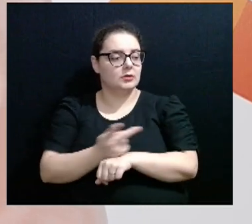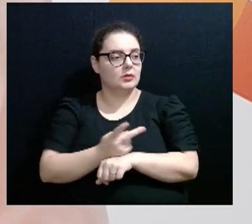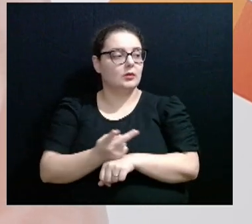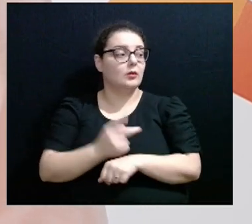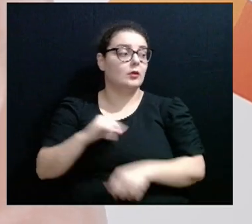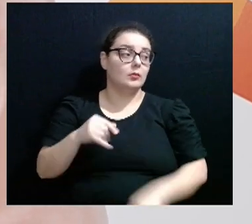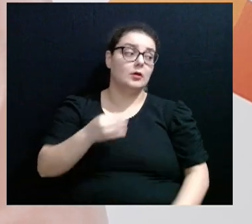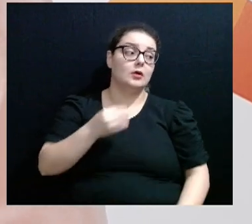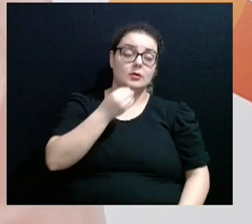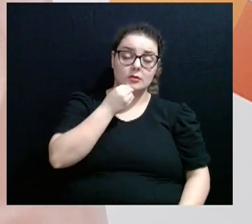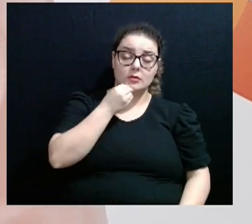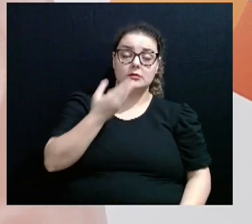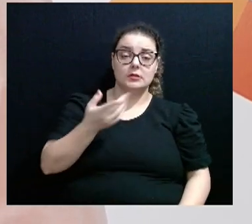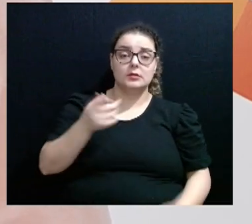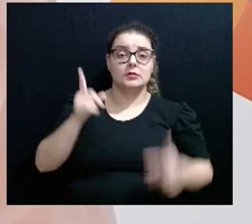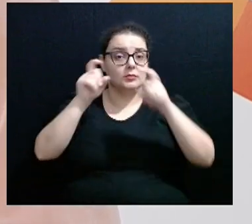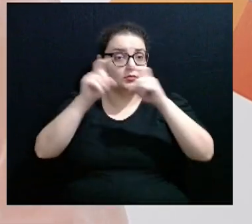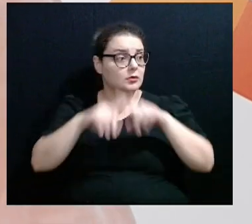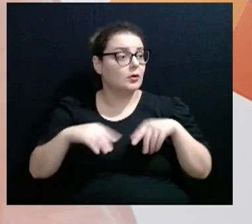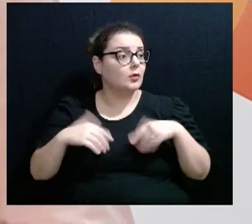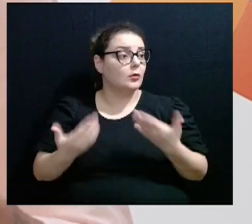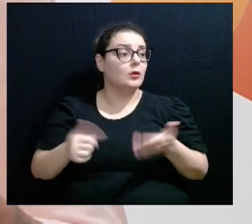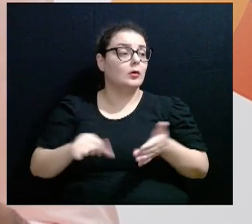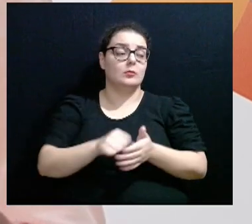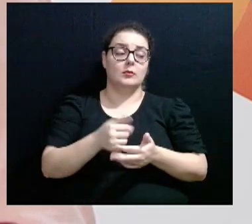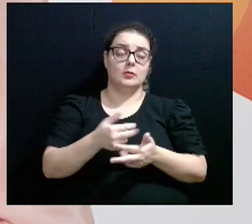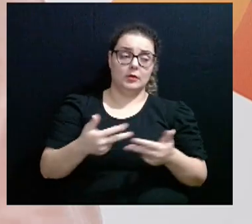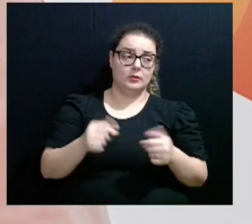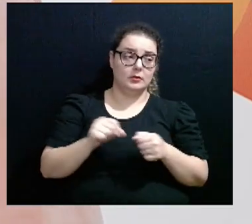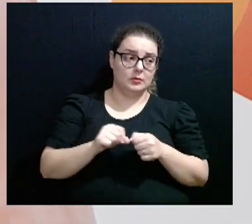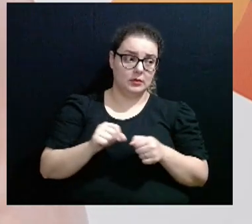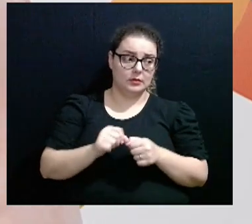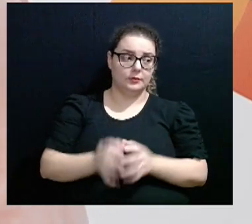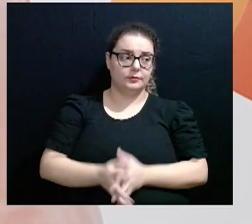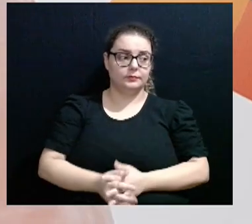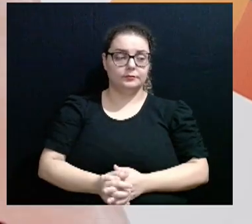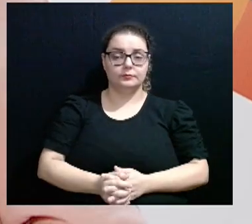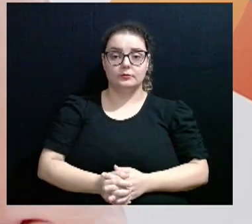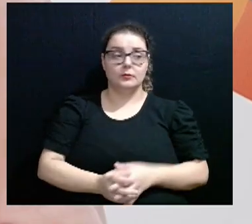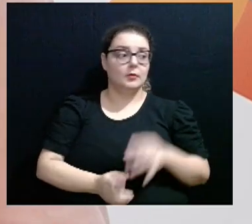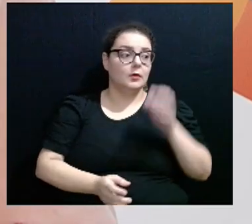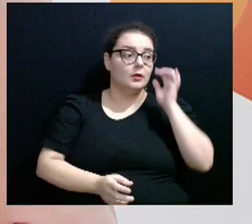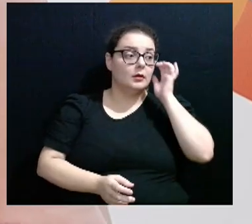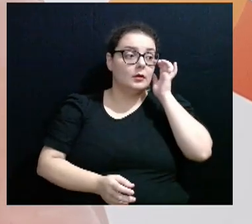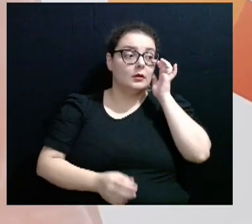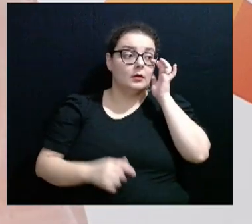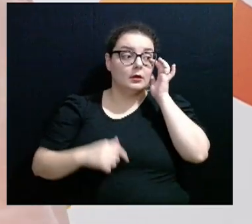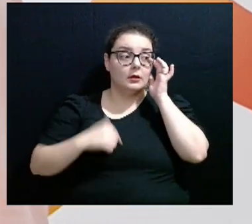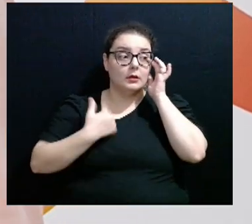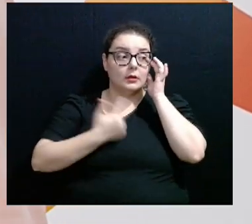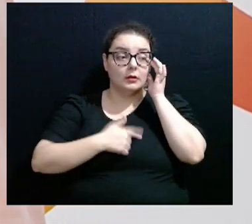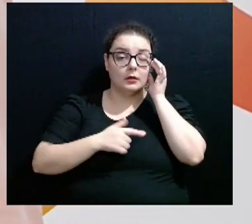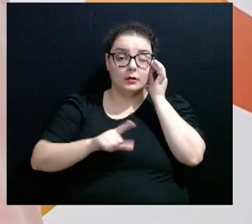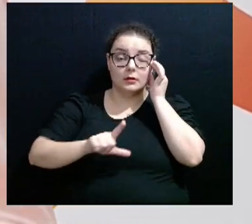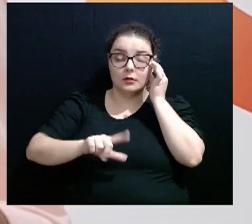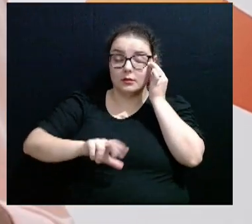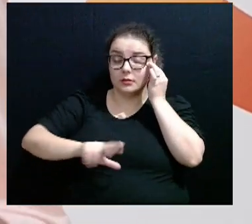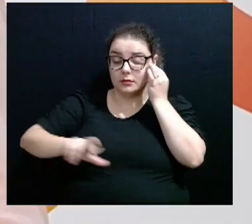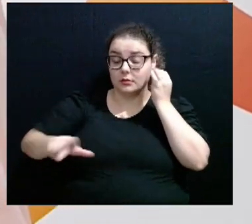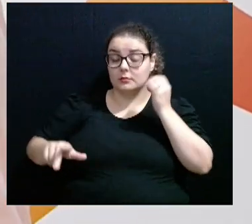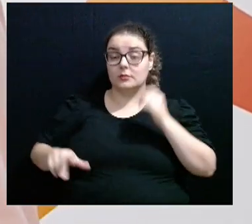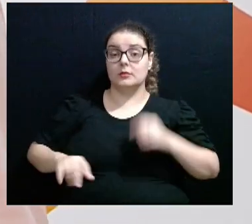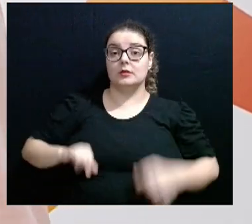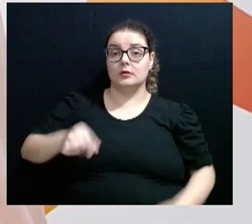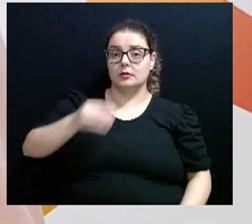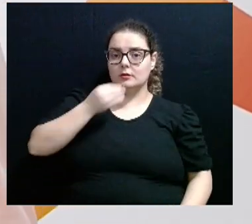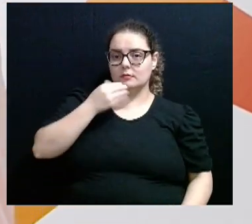desse desafio? Qual é o primeiro passo? Olha, nós temos tantas oportunidades hoje de se ingressar no mercado de trabalho e talvez o o